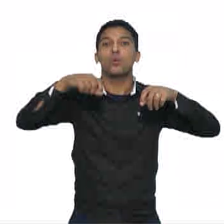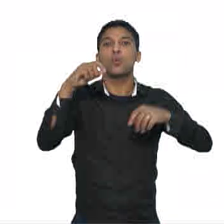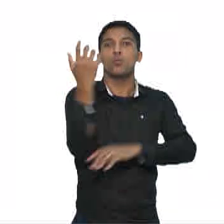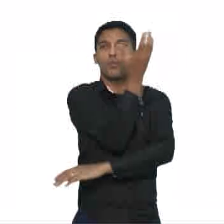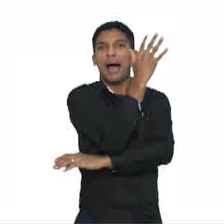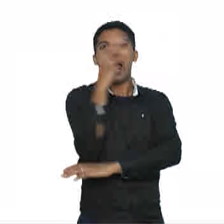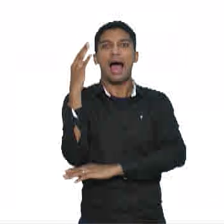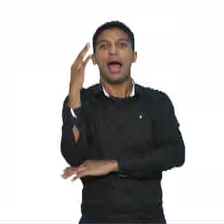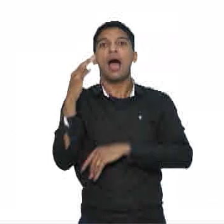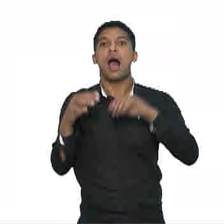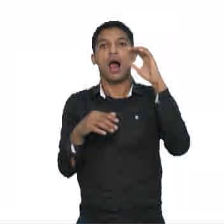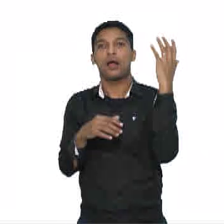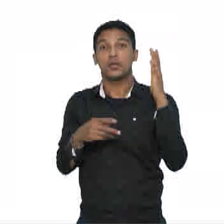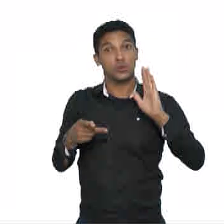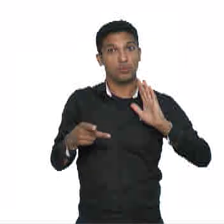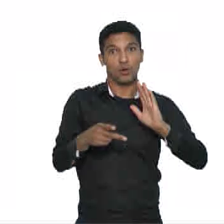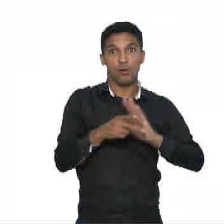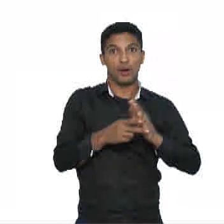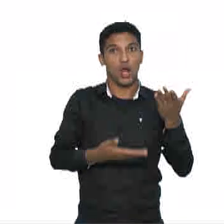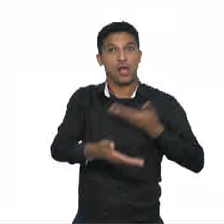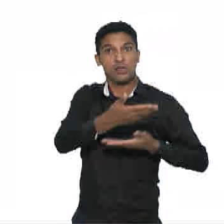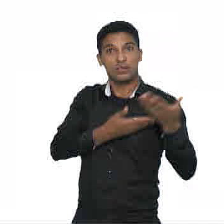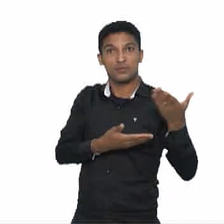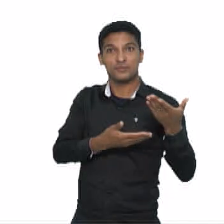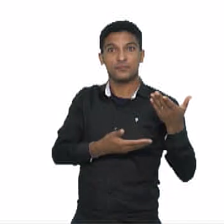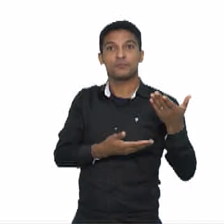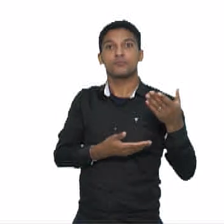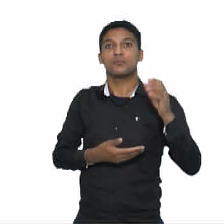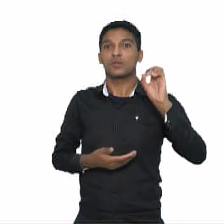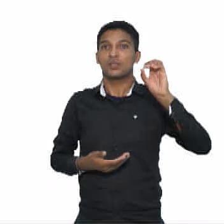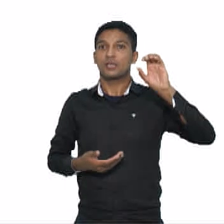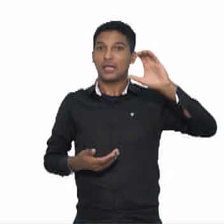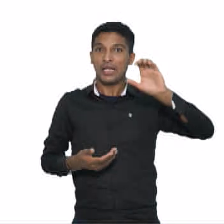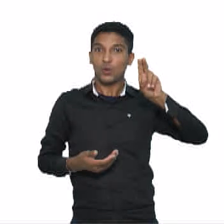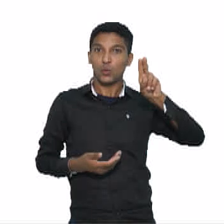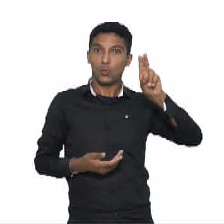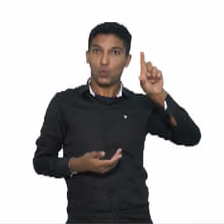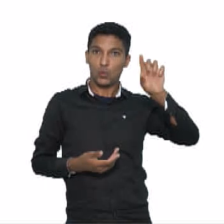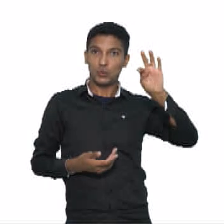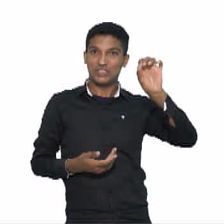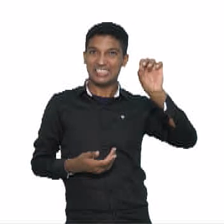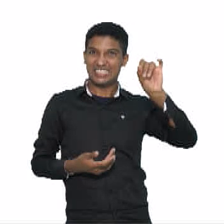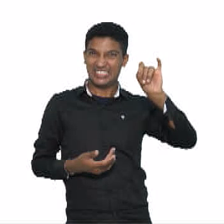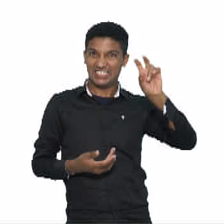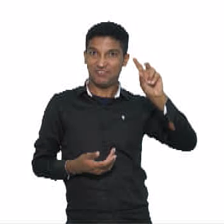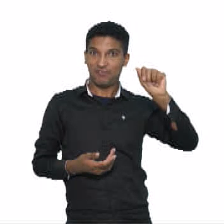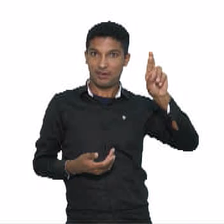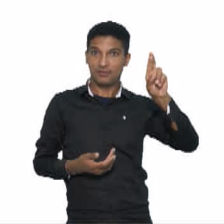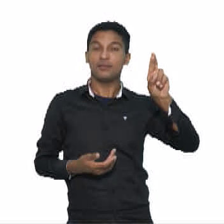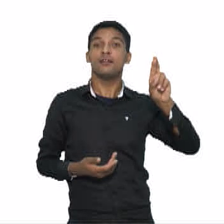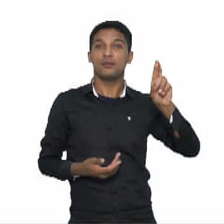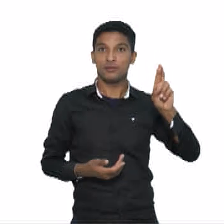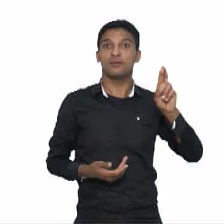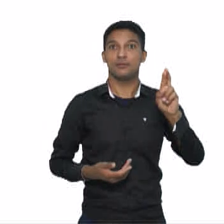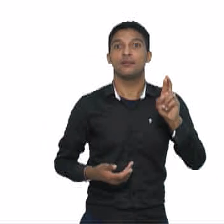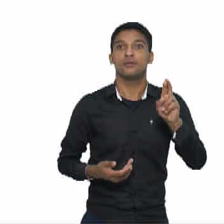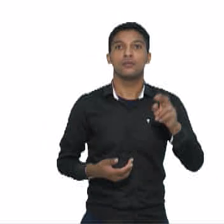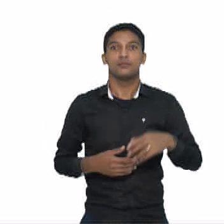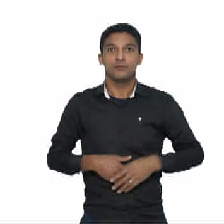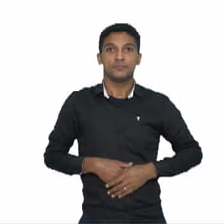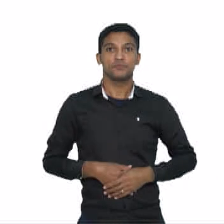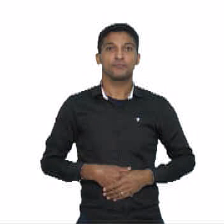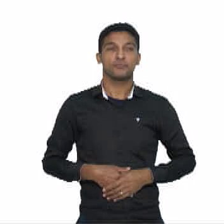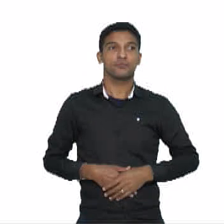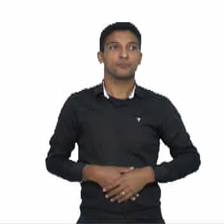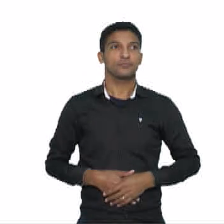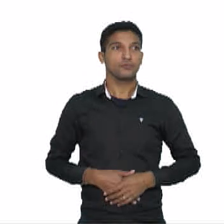Nós somos campeão nesse sentido. Existem evidências indicando que as plantas terrestres evoluíram em